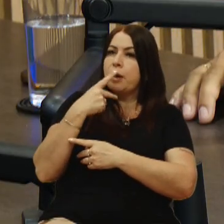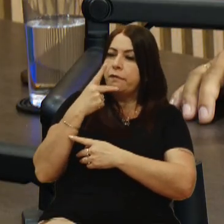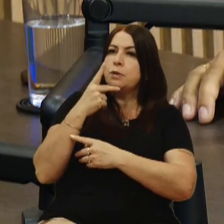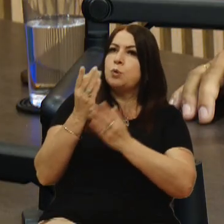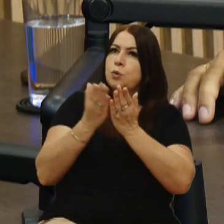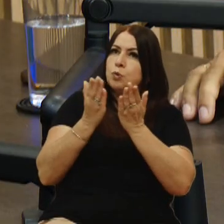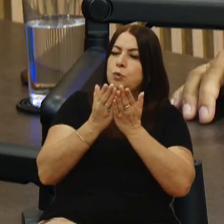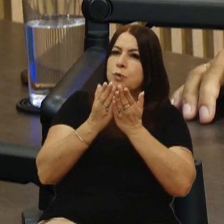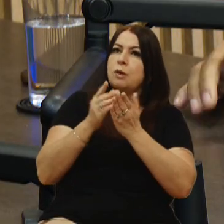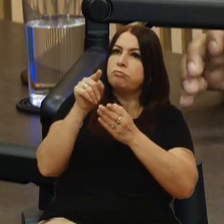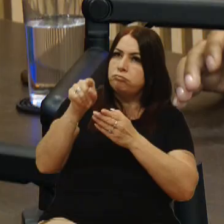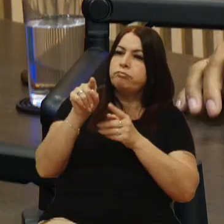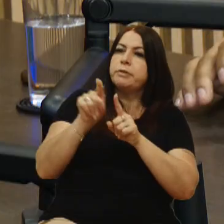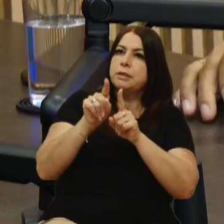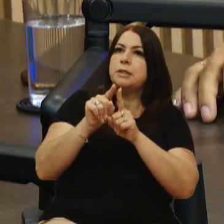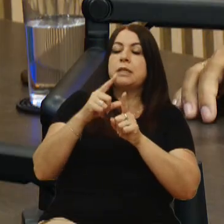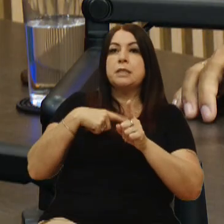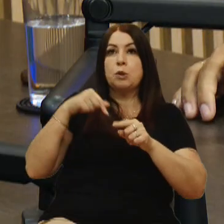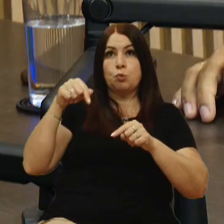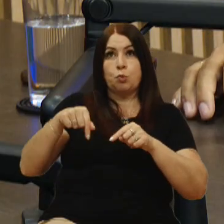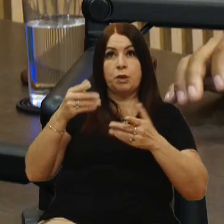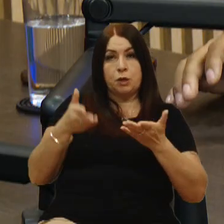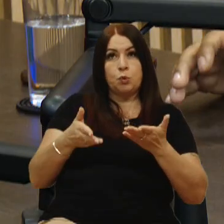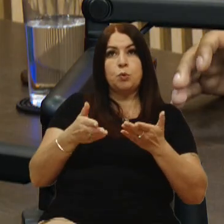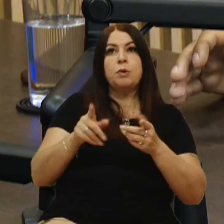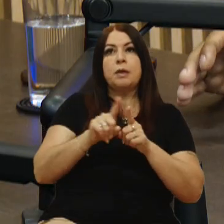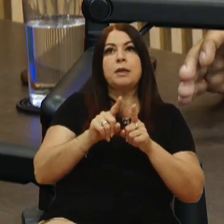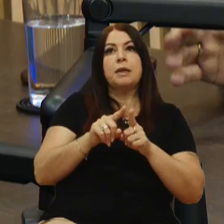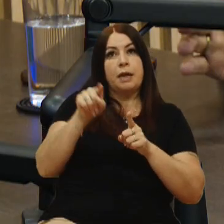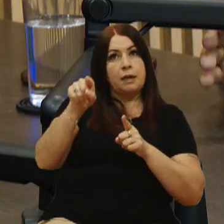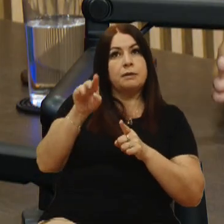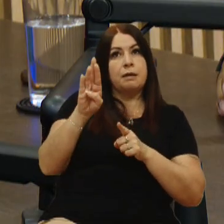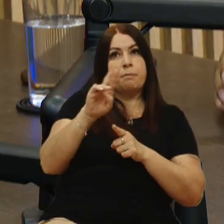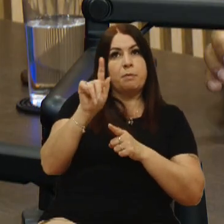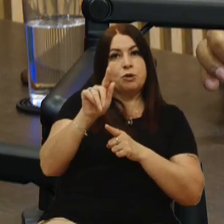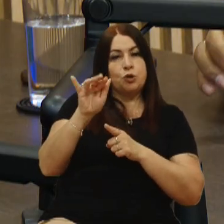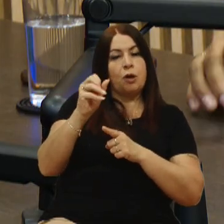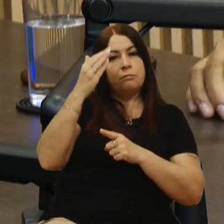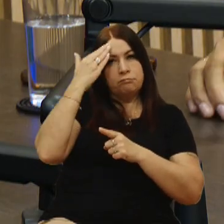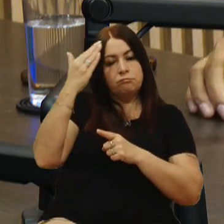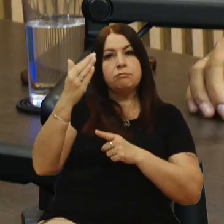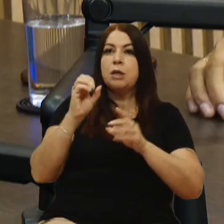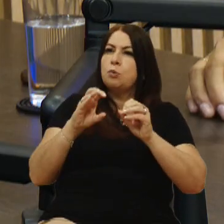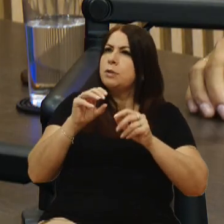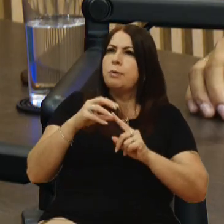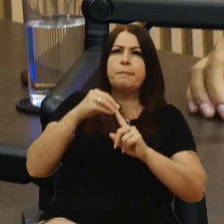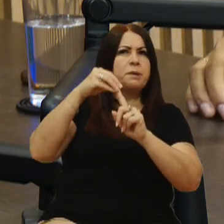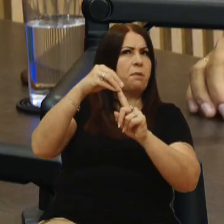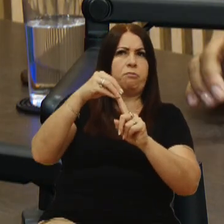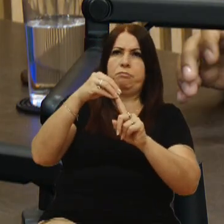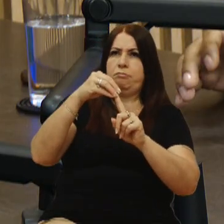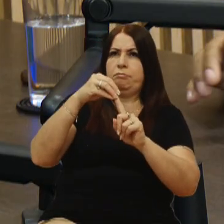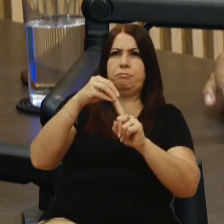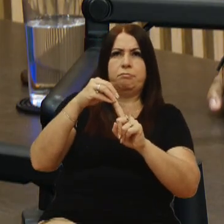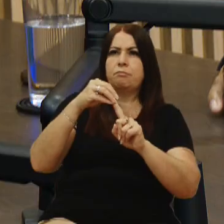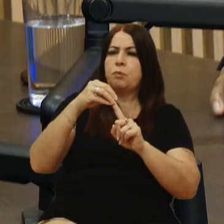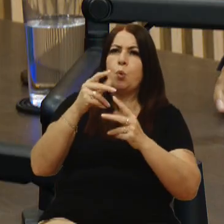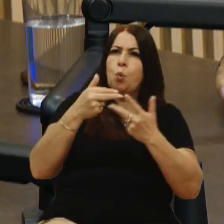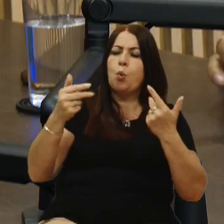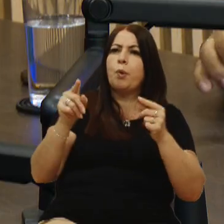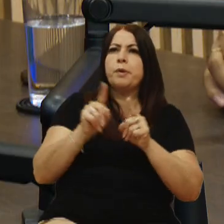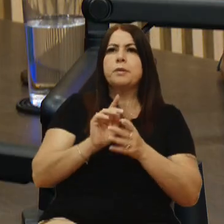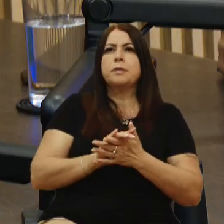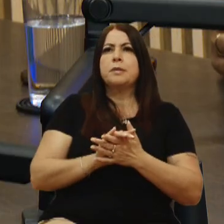numa brizoleta, então se eu estou aqui hoje é graças a Leonel Brizola. Então, a educação é a principal coisa